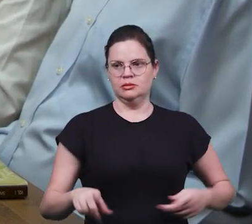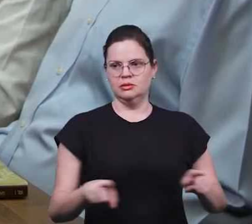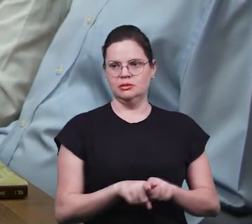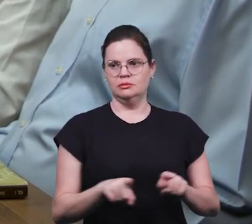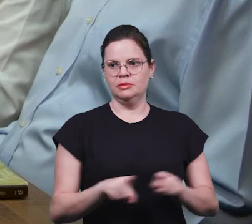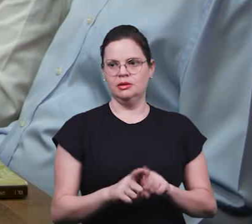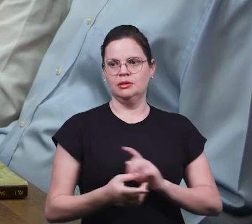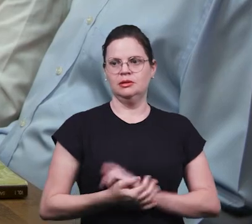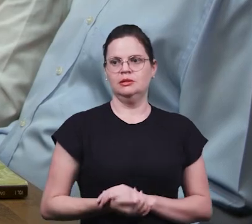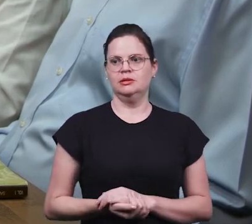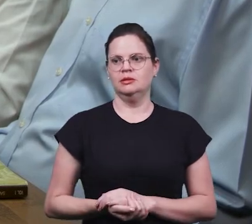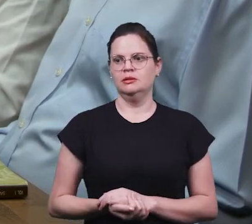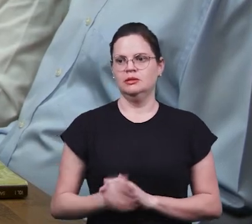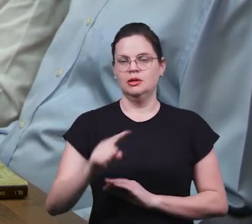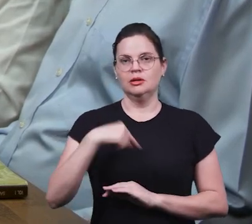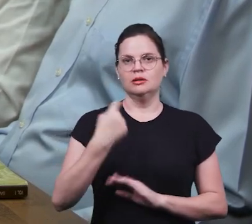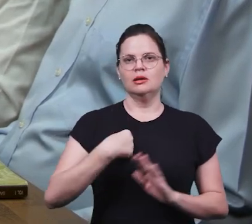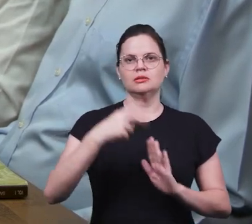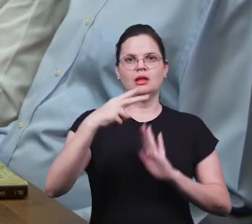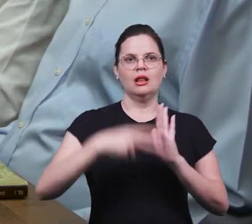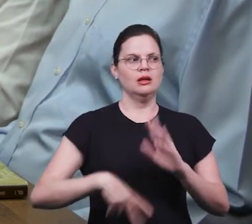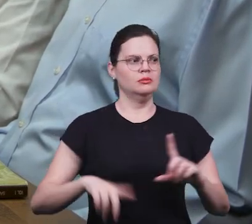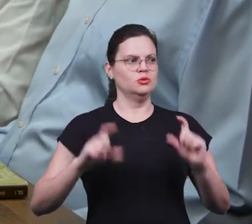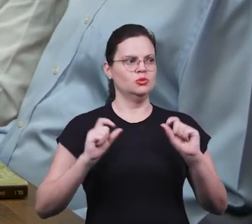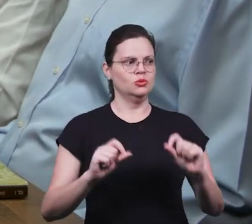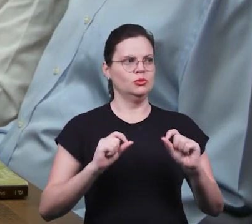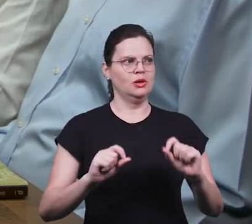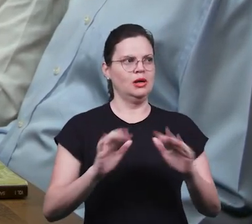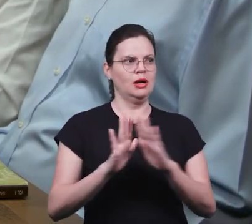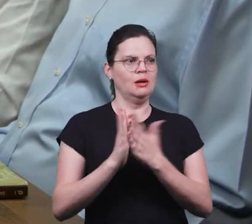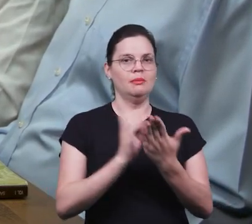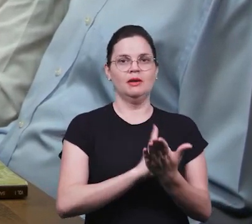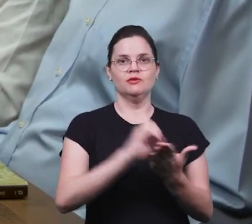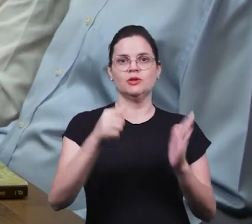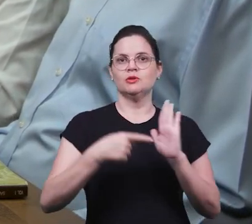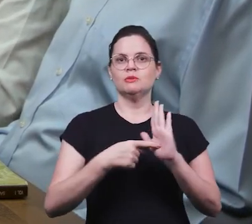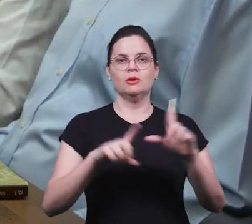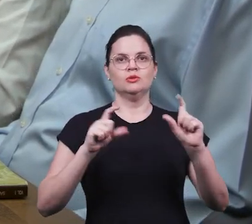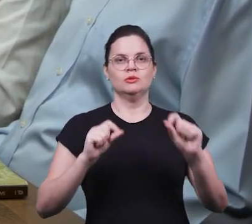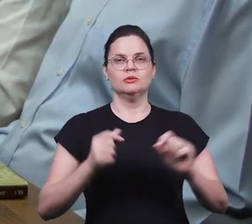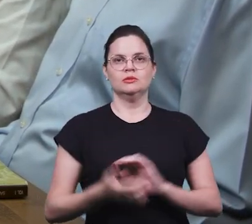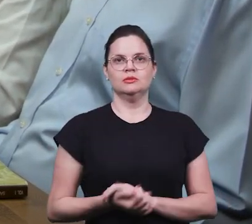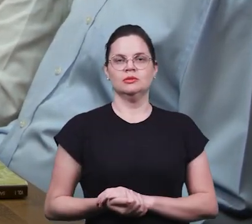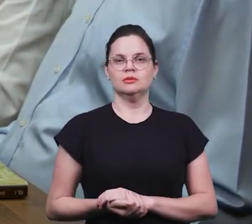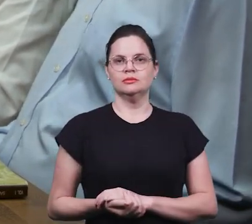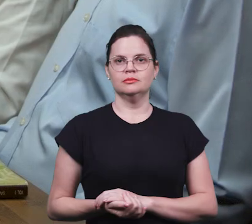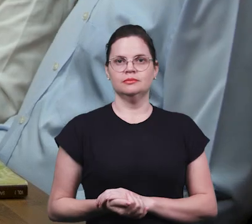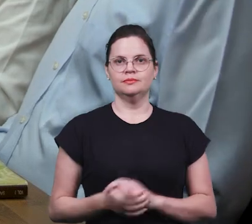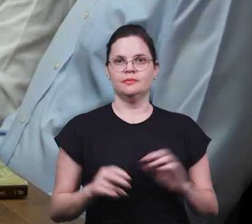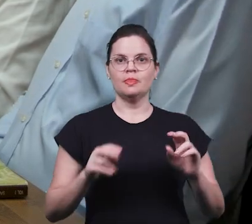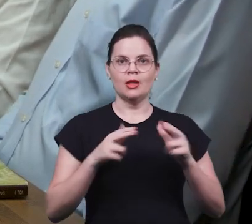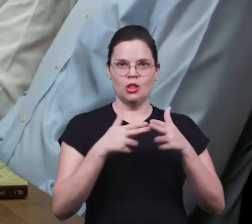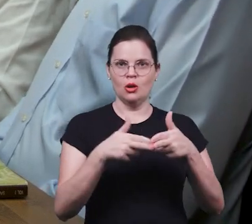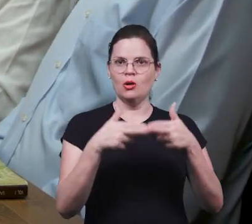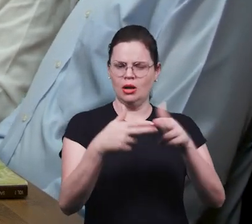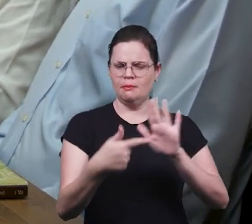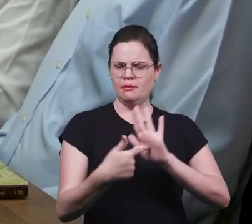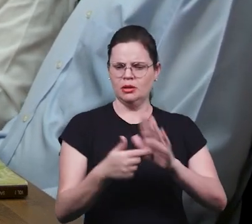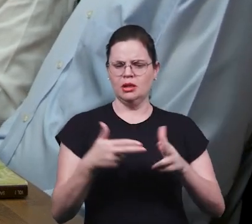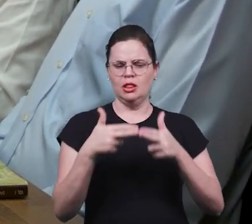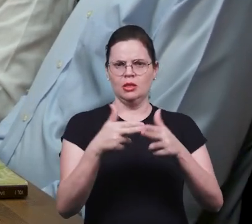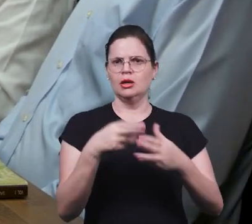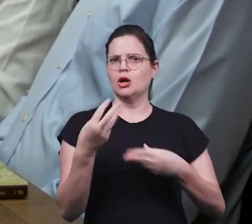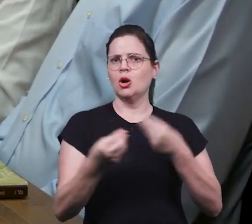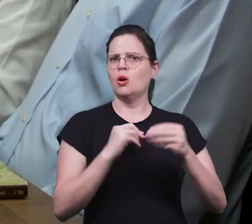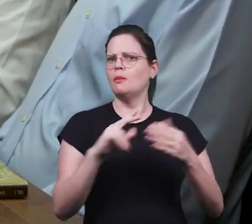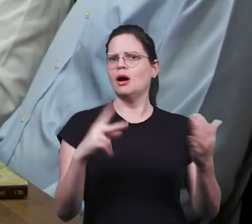nós vemos a palavra de Deus se referindo, né, já no Novo Testamento, se referindo a Noé e falando como foram os